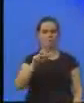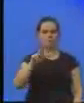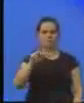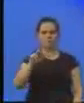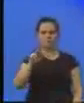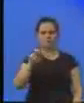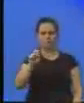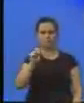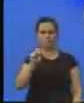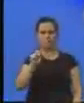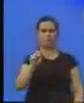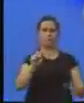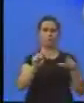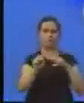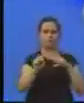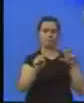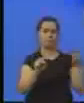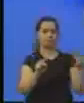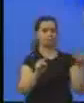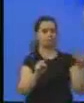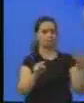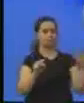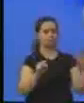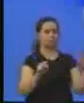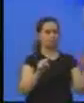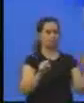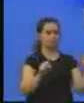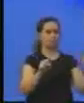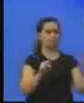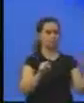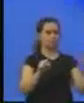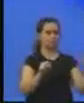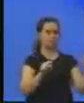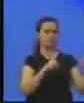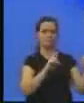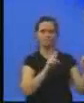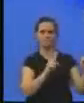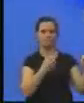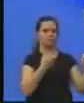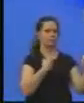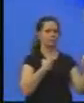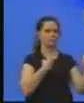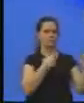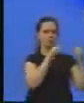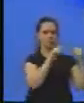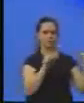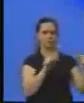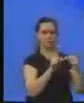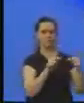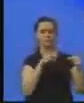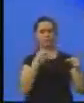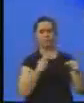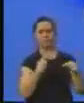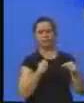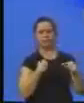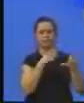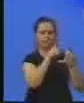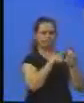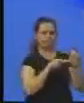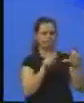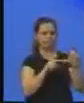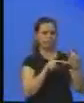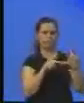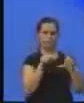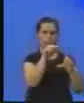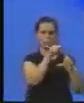Bom, então eu tenho que saber, 5 graus, eu não posso trabalhar com grau. Grau não é, o ΔX é número. E grau é uma medida de ângulo, não é uma medida